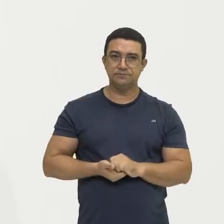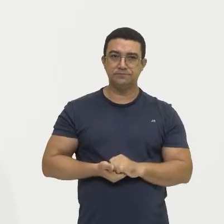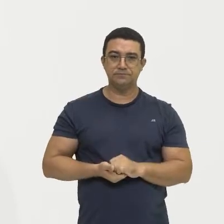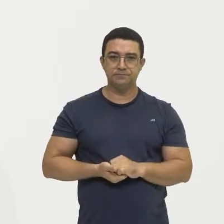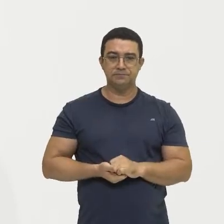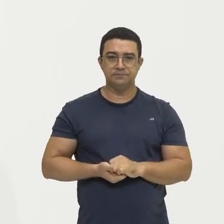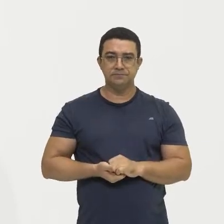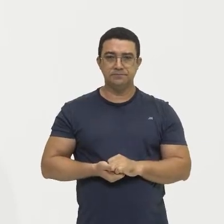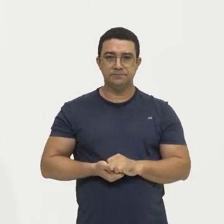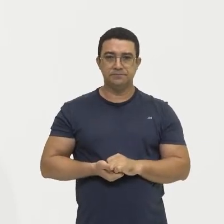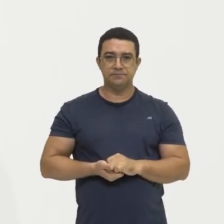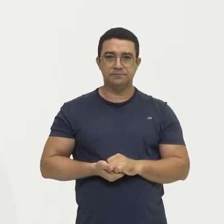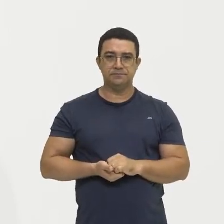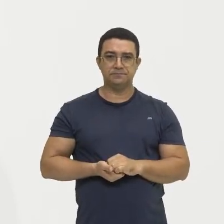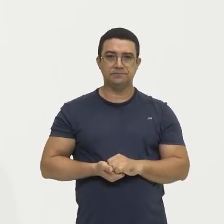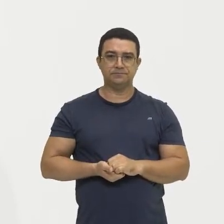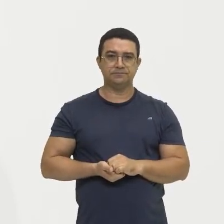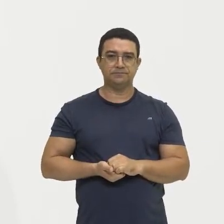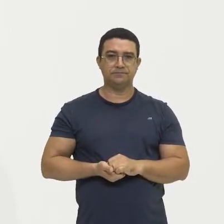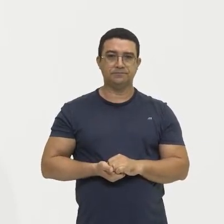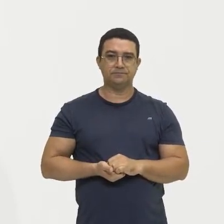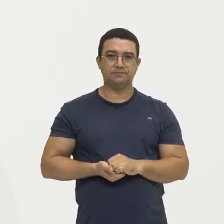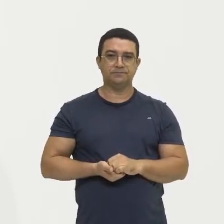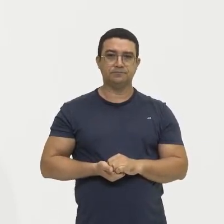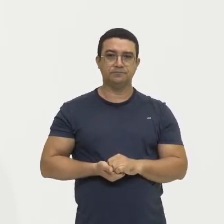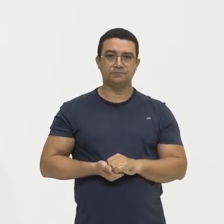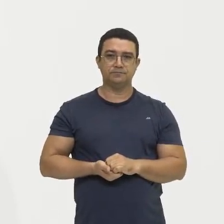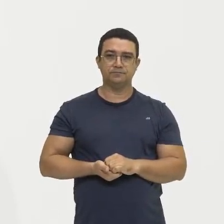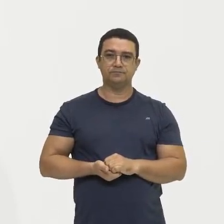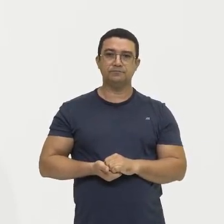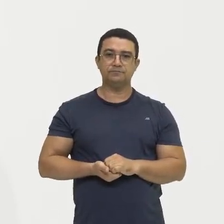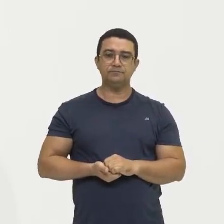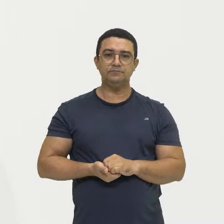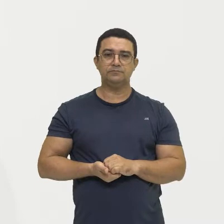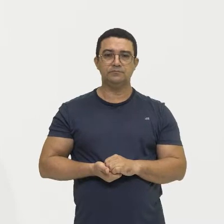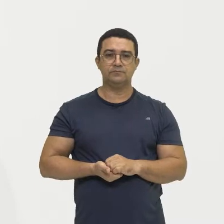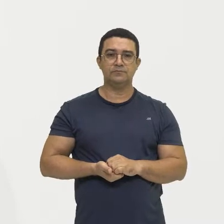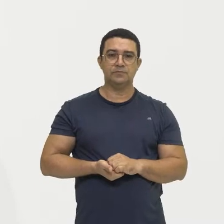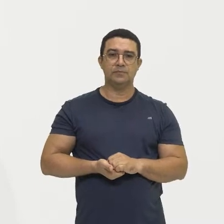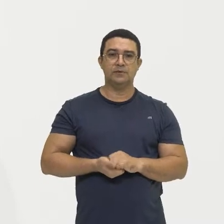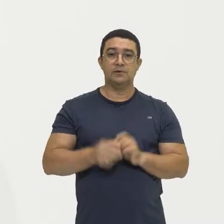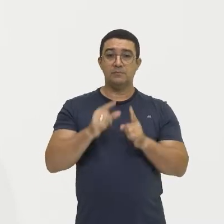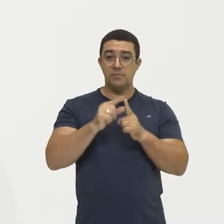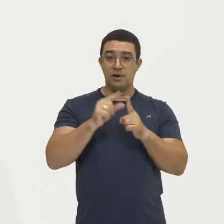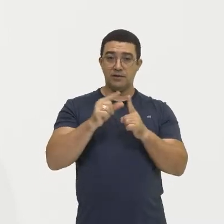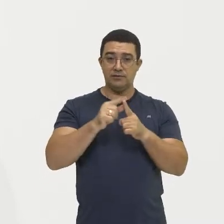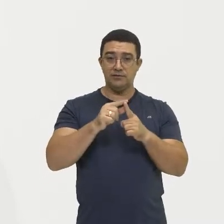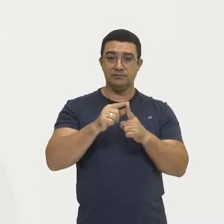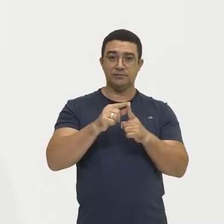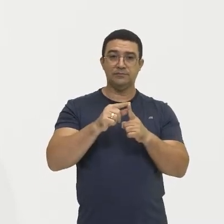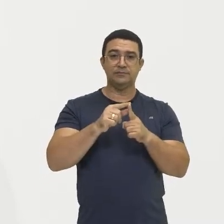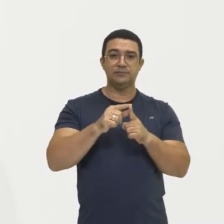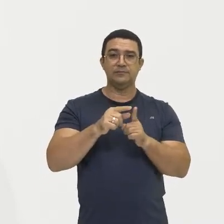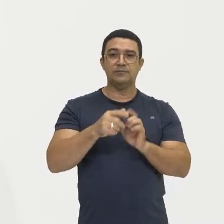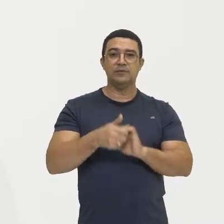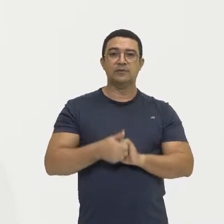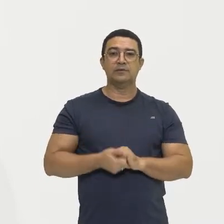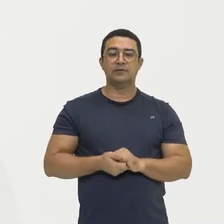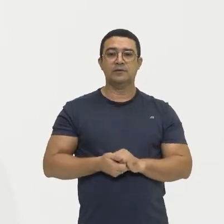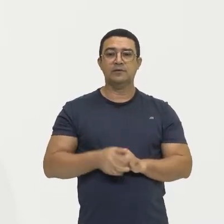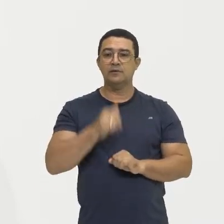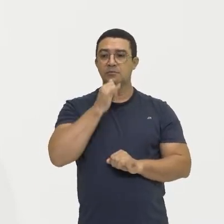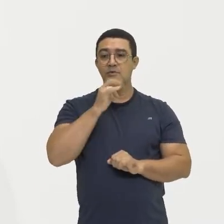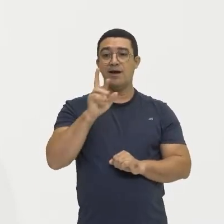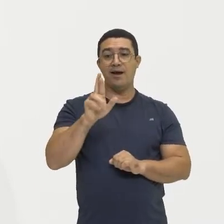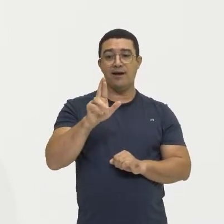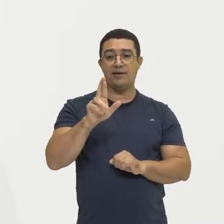Nessa combinação aqui da vogal com a consoante. E aqui ele não tem a consoante,